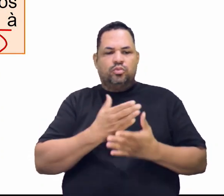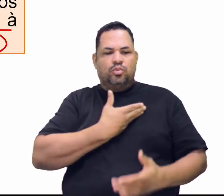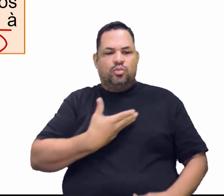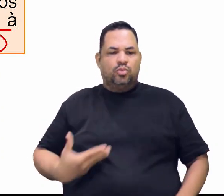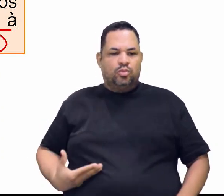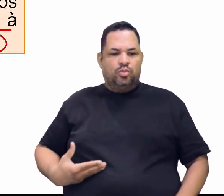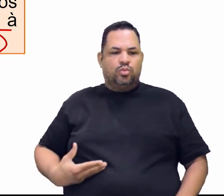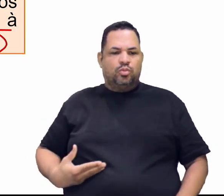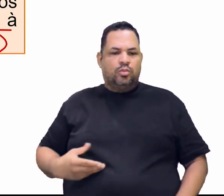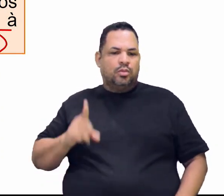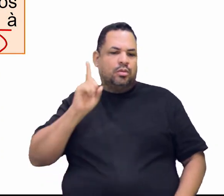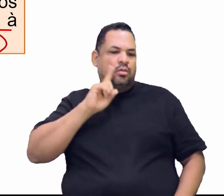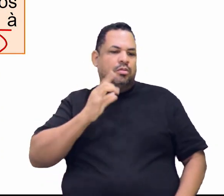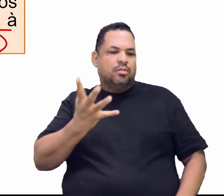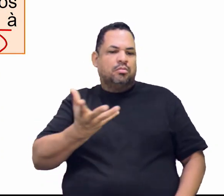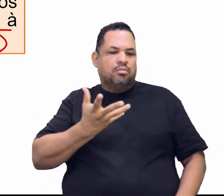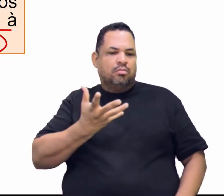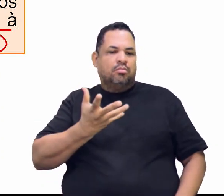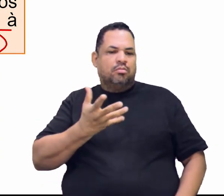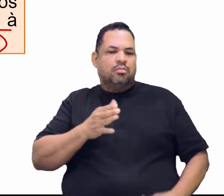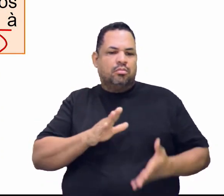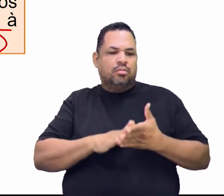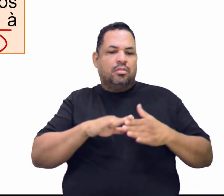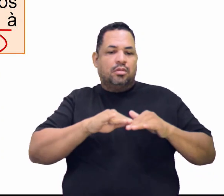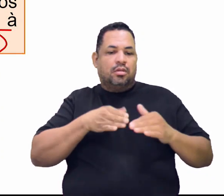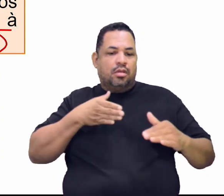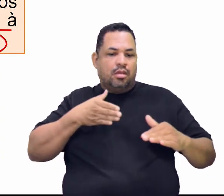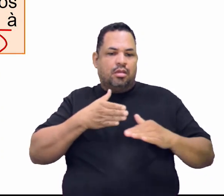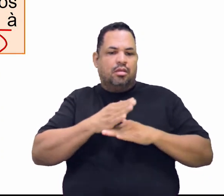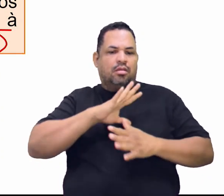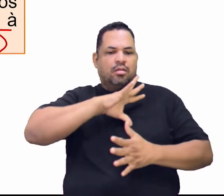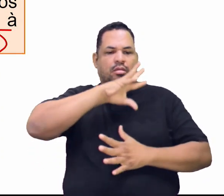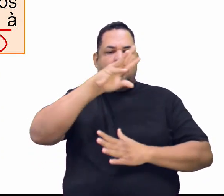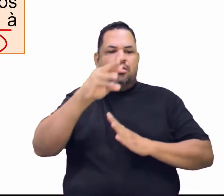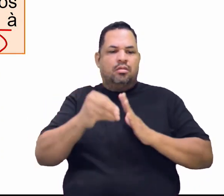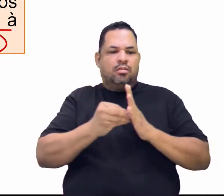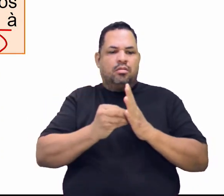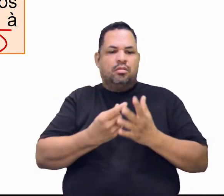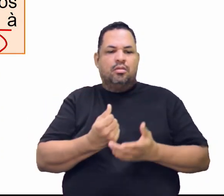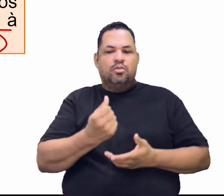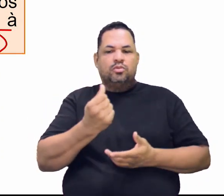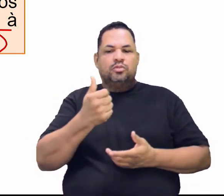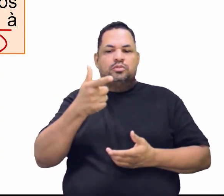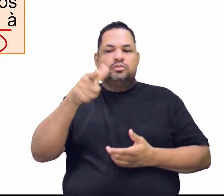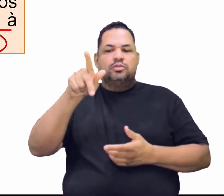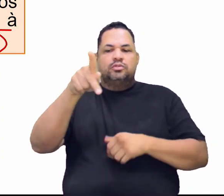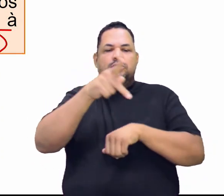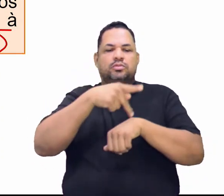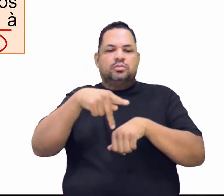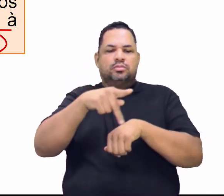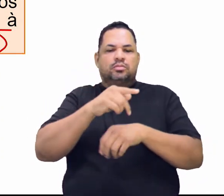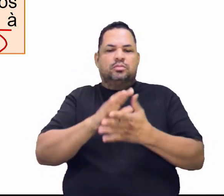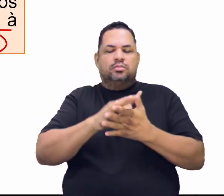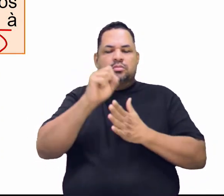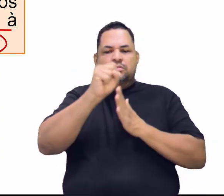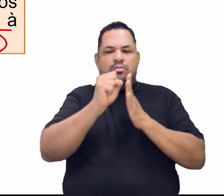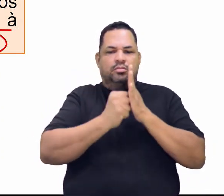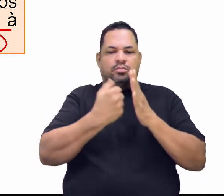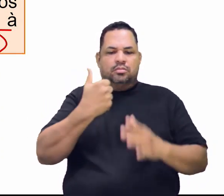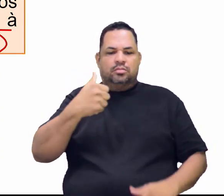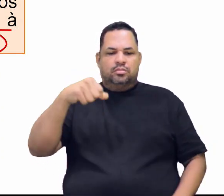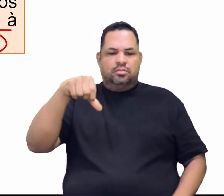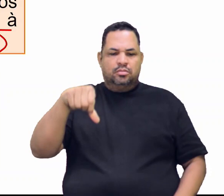americano manifestou interesse em abrir a Amazônia aos capitais estrangeiros, mas não é bem assim.